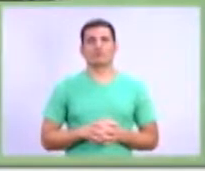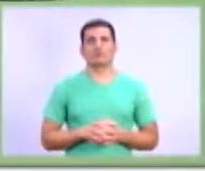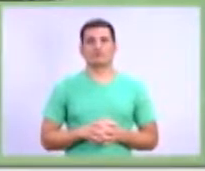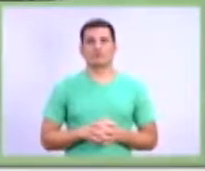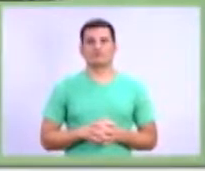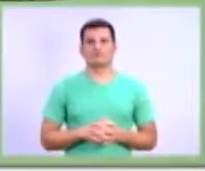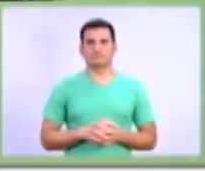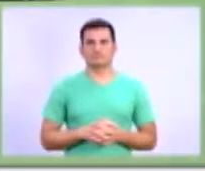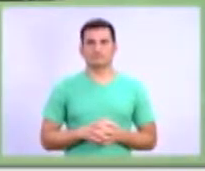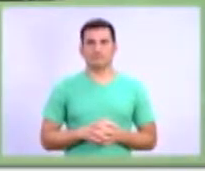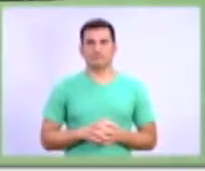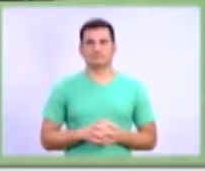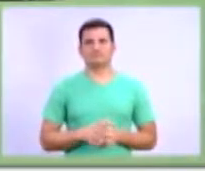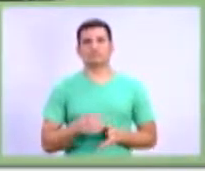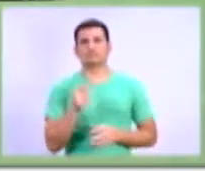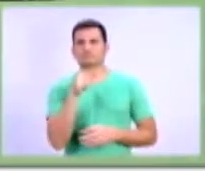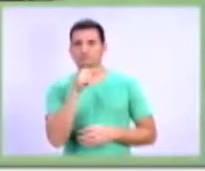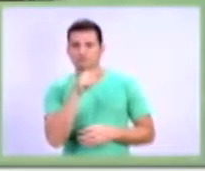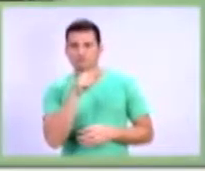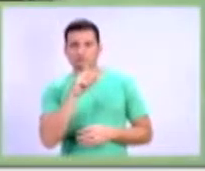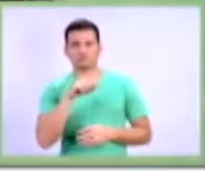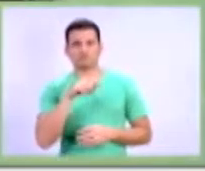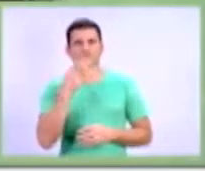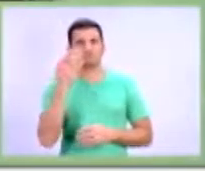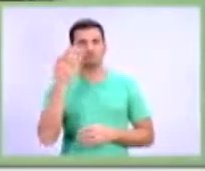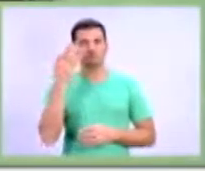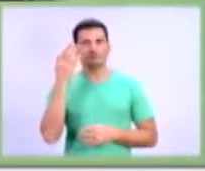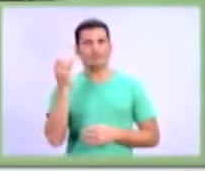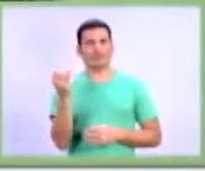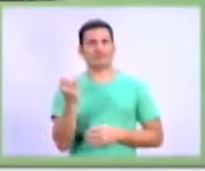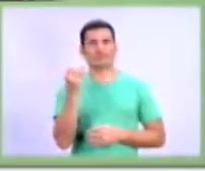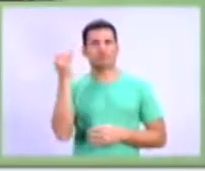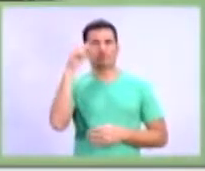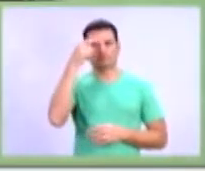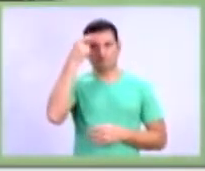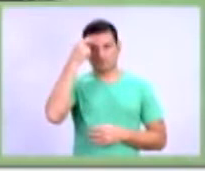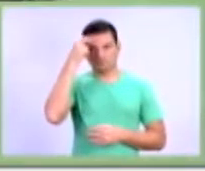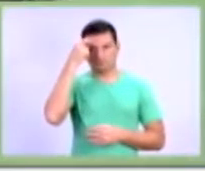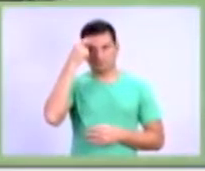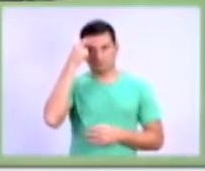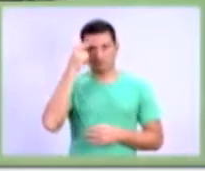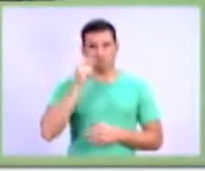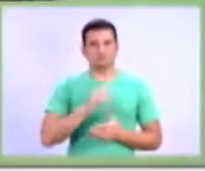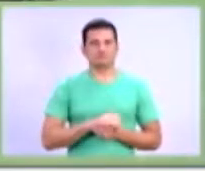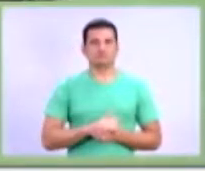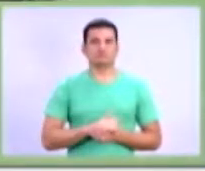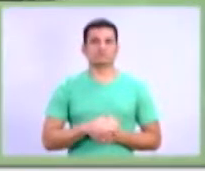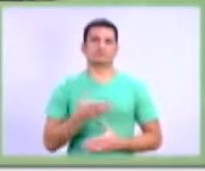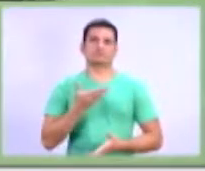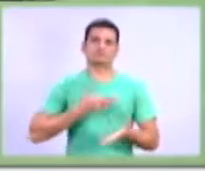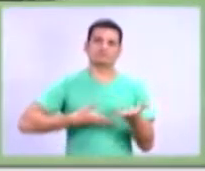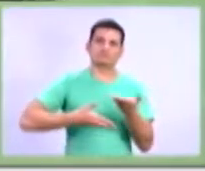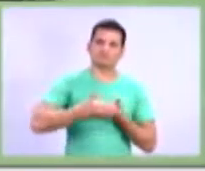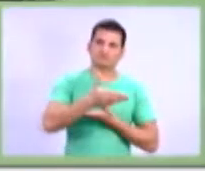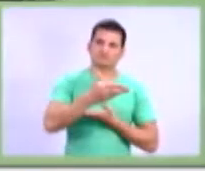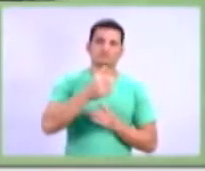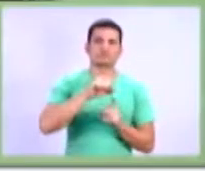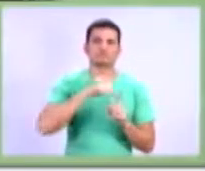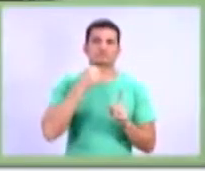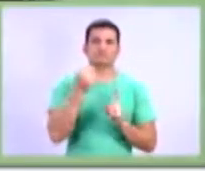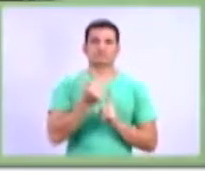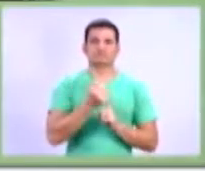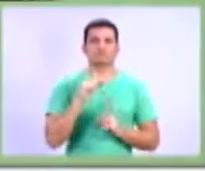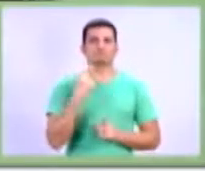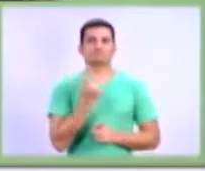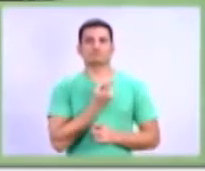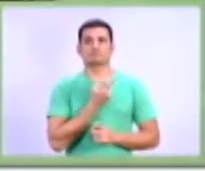aqui é o ponto primordial dessa concepção. Né? A ideia de que em uma relação social nós não podemos ter